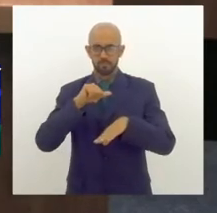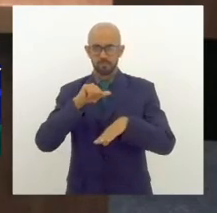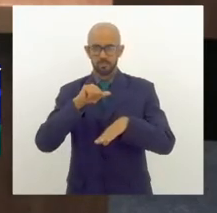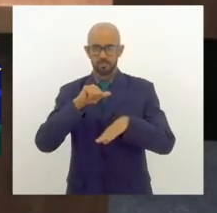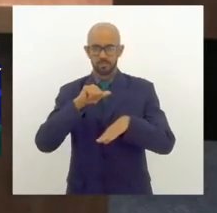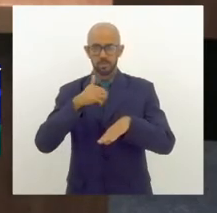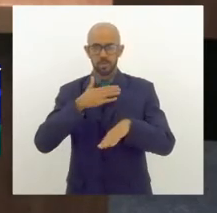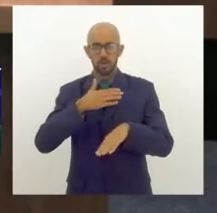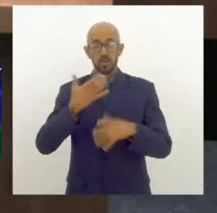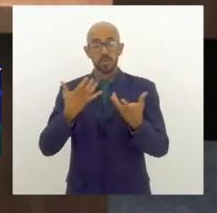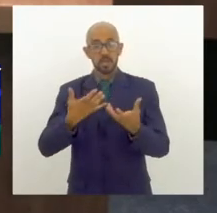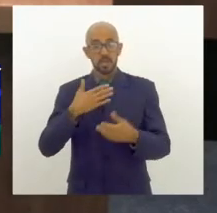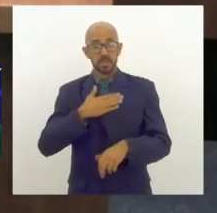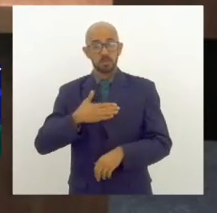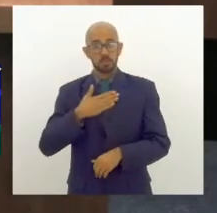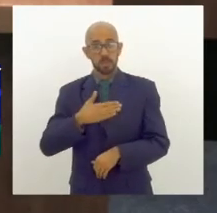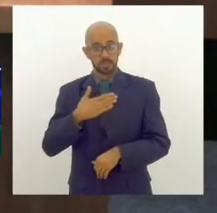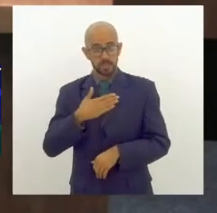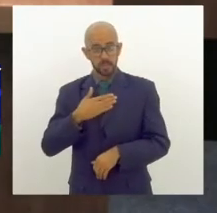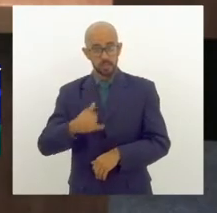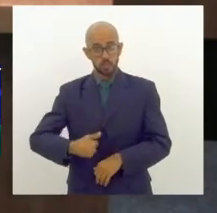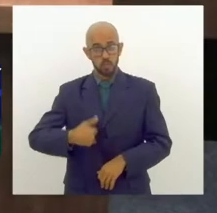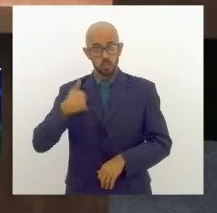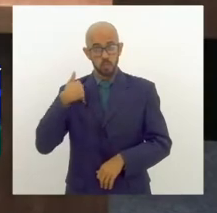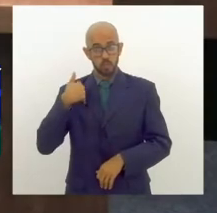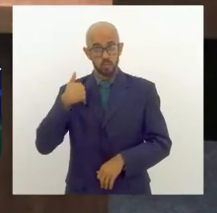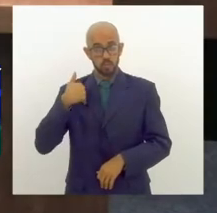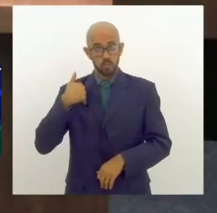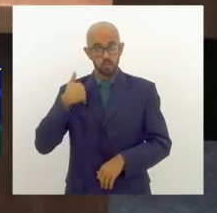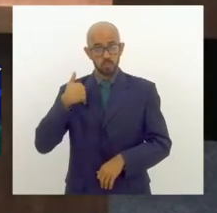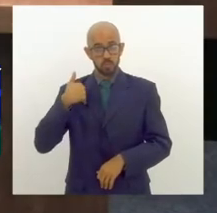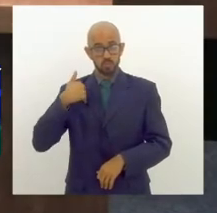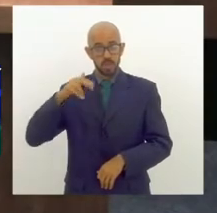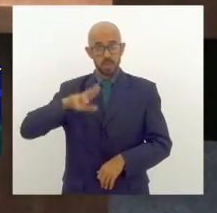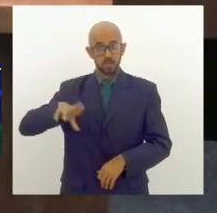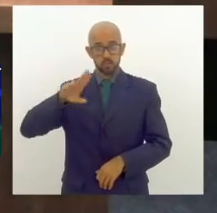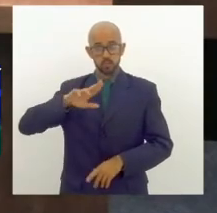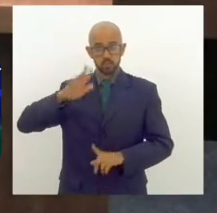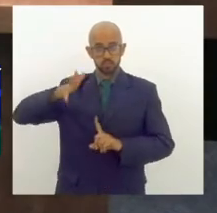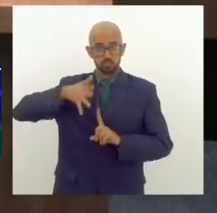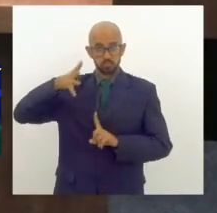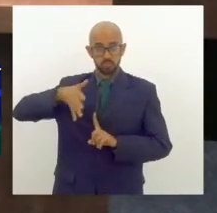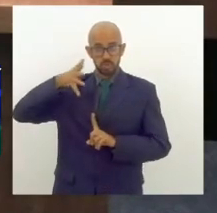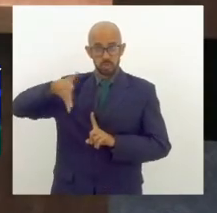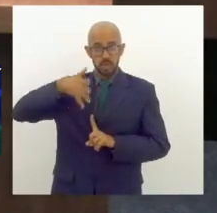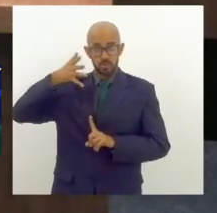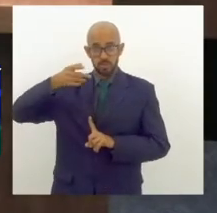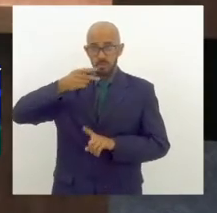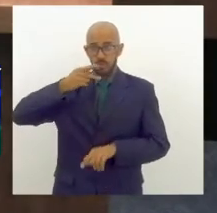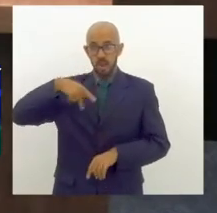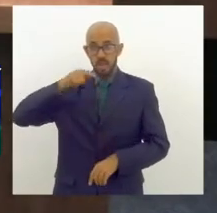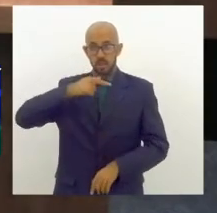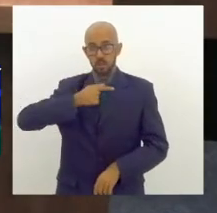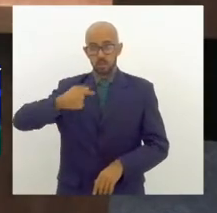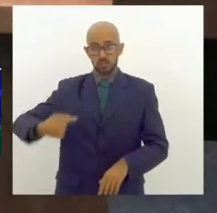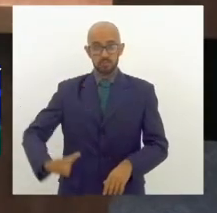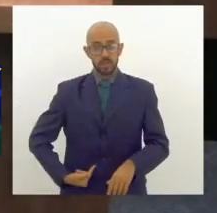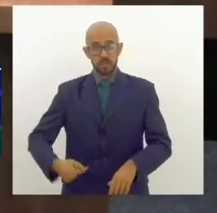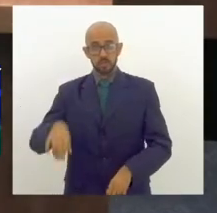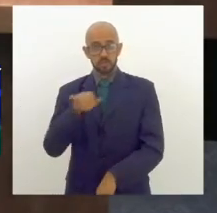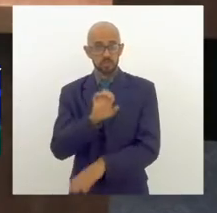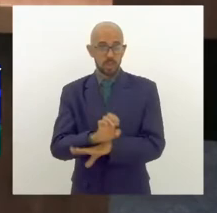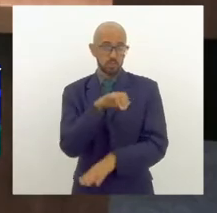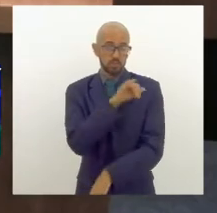o prazer e a honra e orgulho de fazer uso deste plenário para dizer que o governo do Estado do Rio de